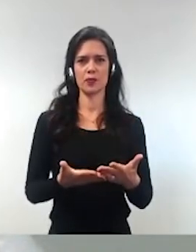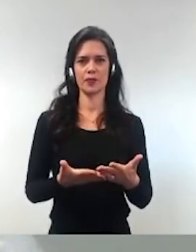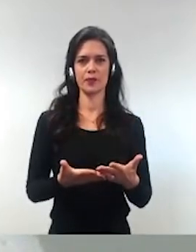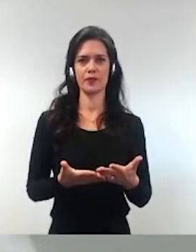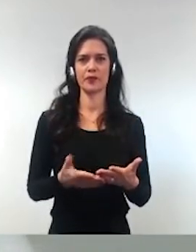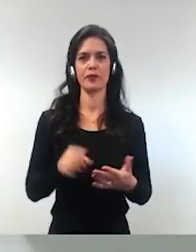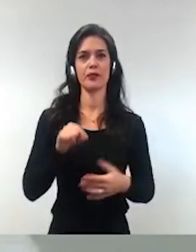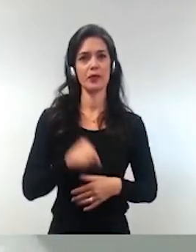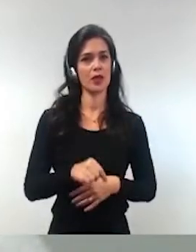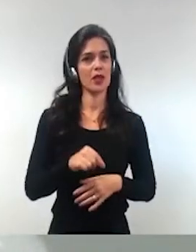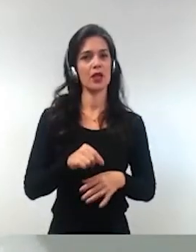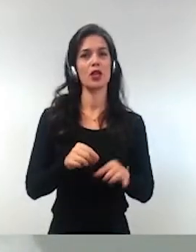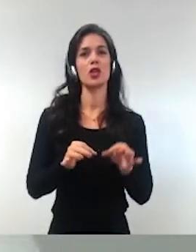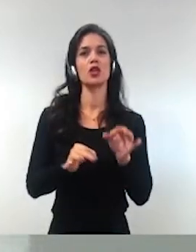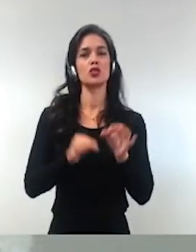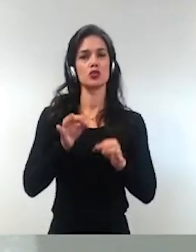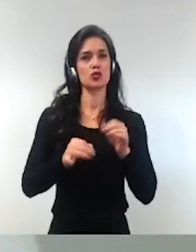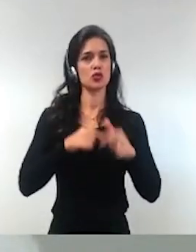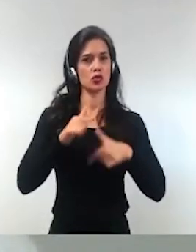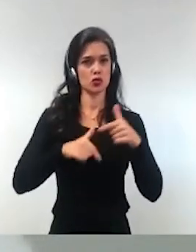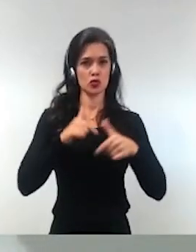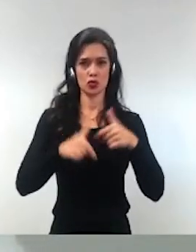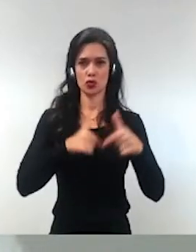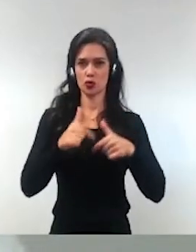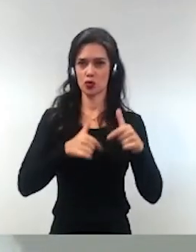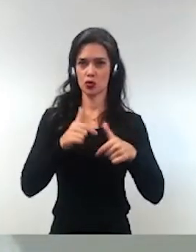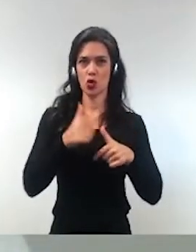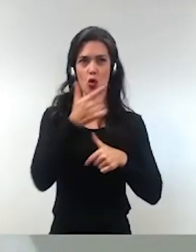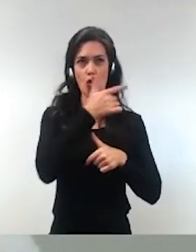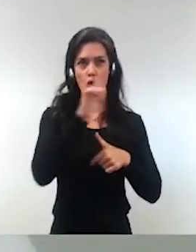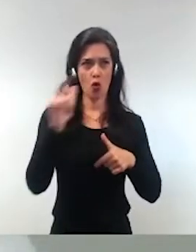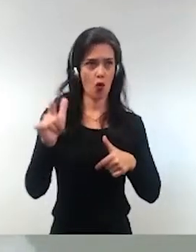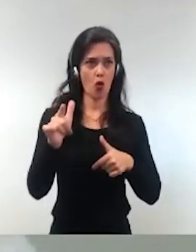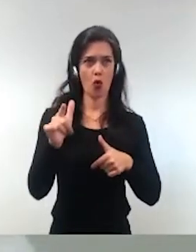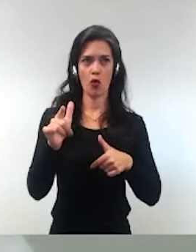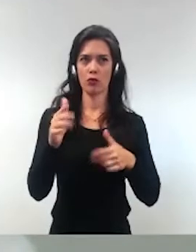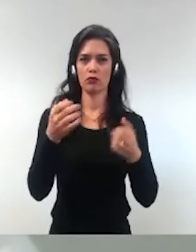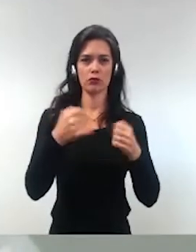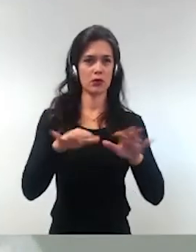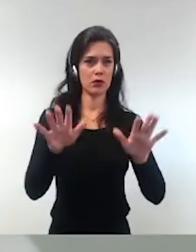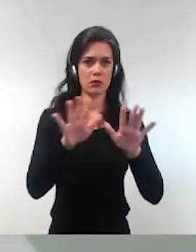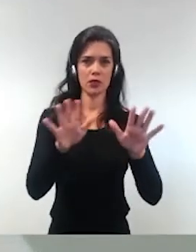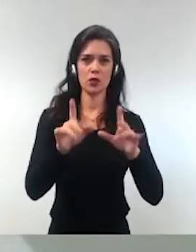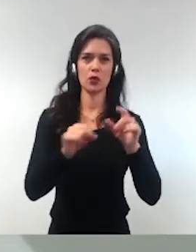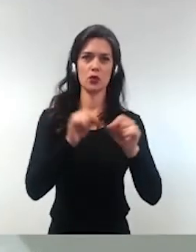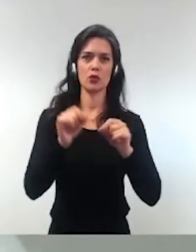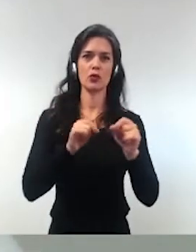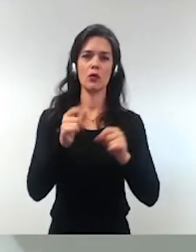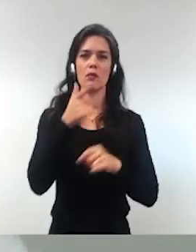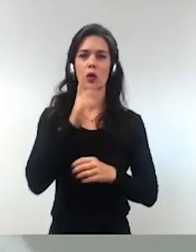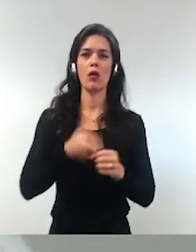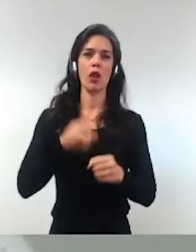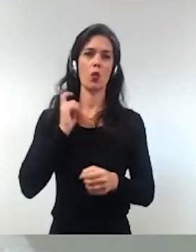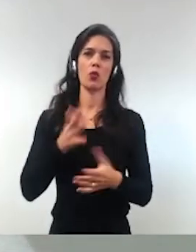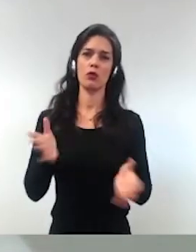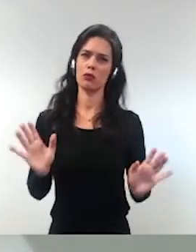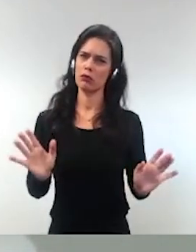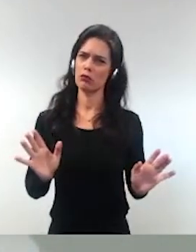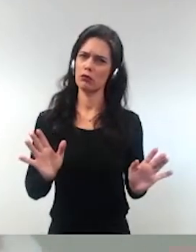é o seu papel, e nenhuma justiça no campo brasileiro e no mundo não deve servir para dar lucro.